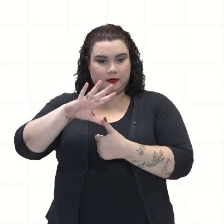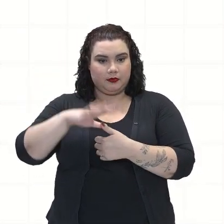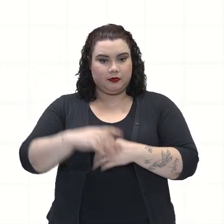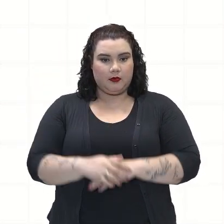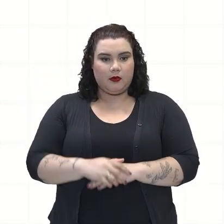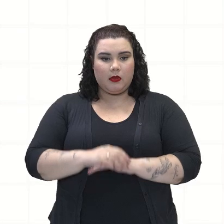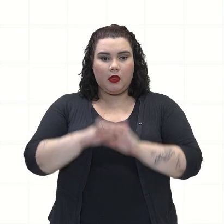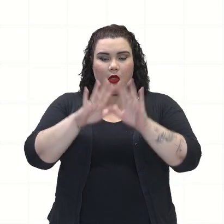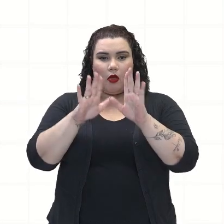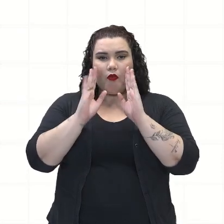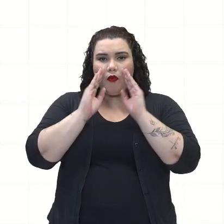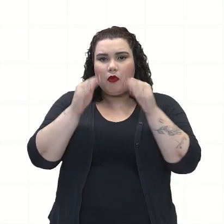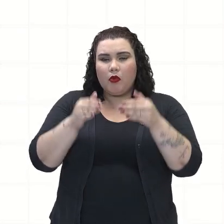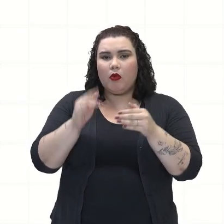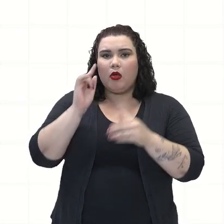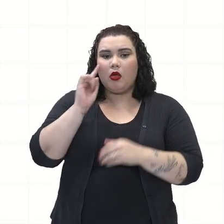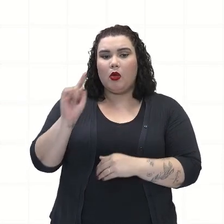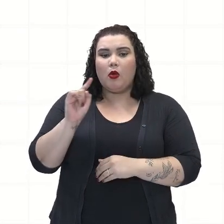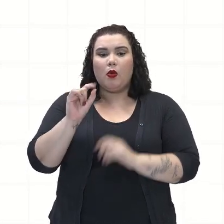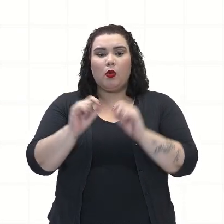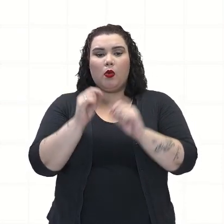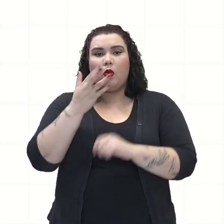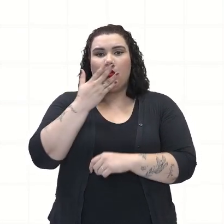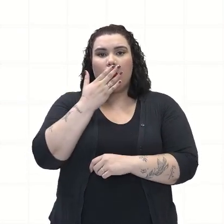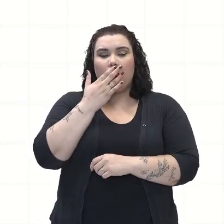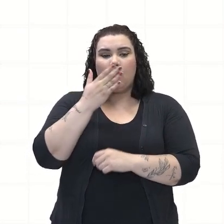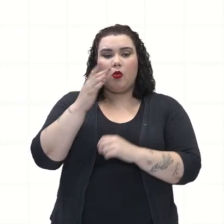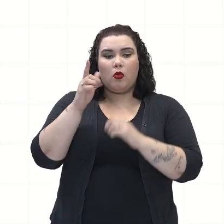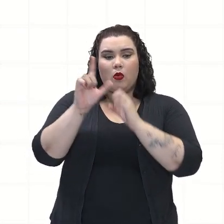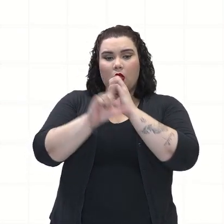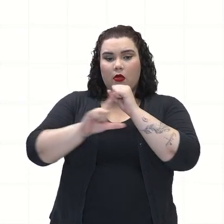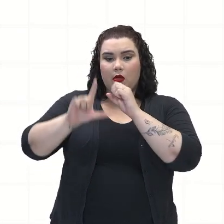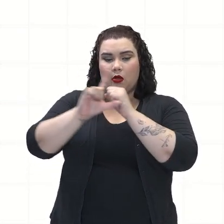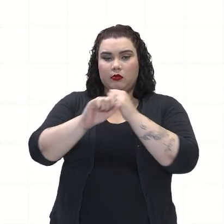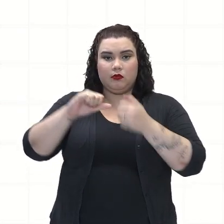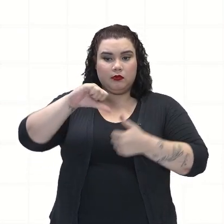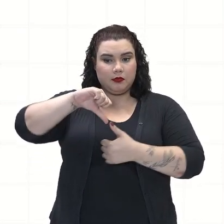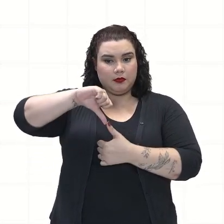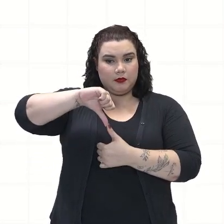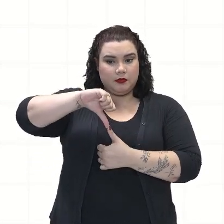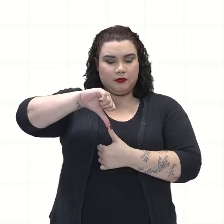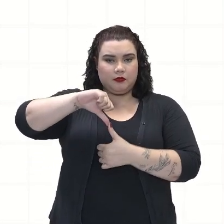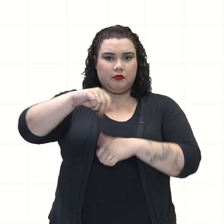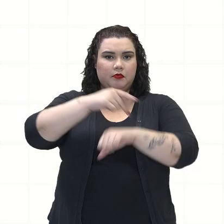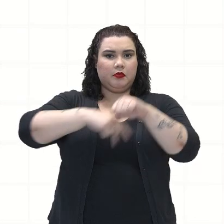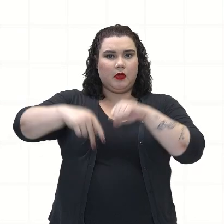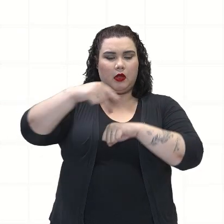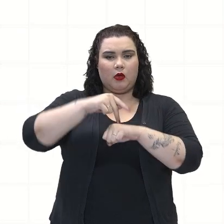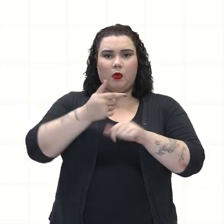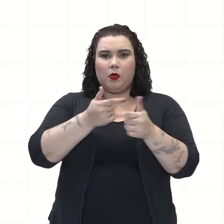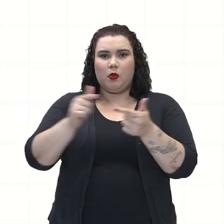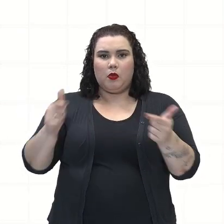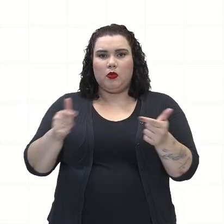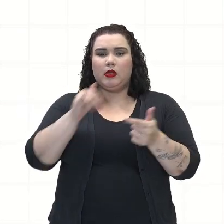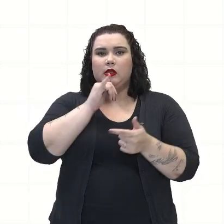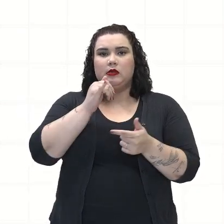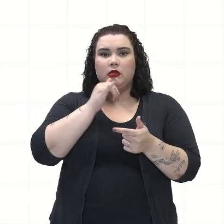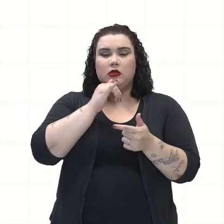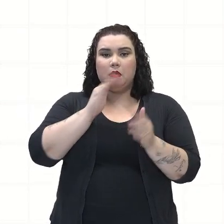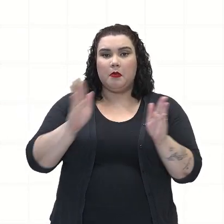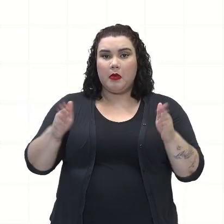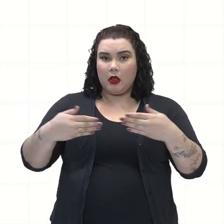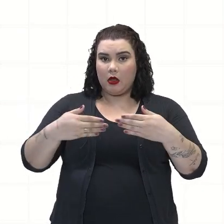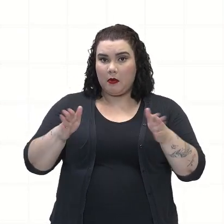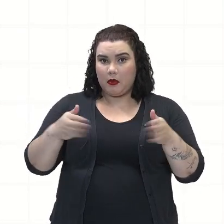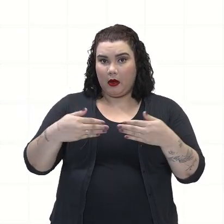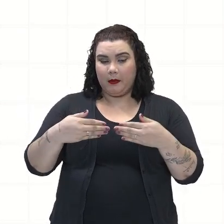mais central aqui, olha, ela é a América Central, onde estão ali os países caribenhos e outros países como o Panamá, por exemplo,